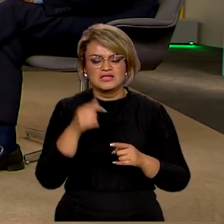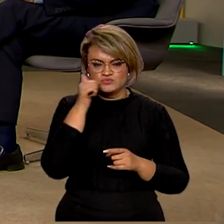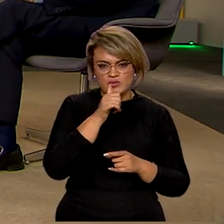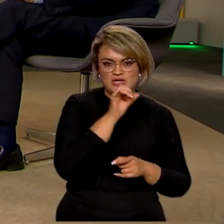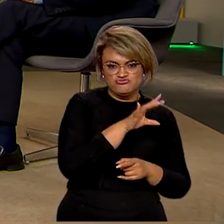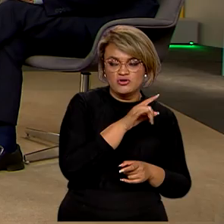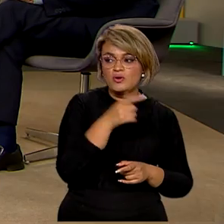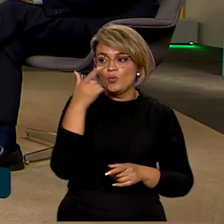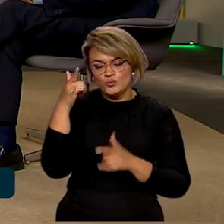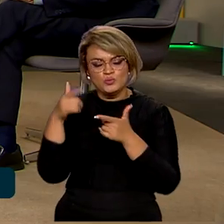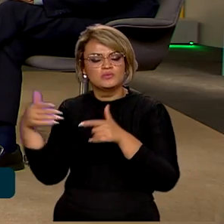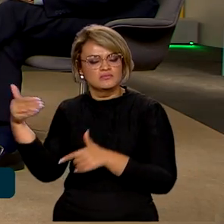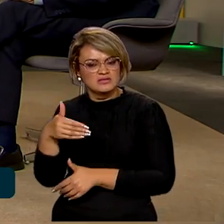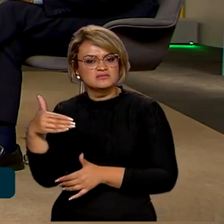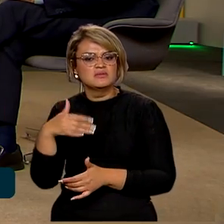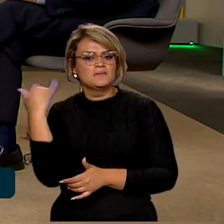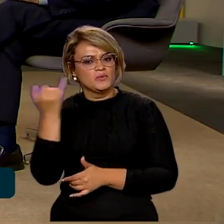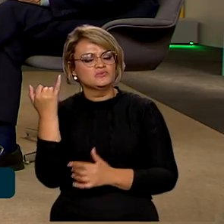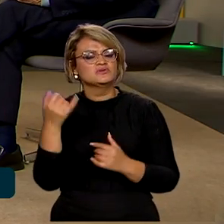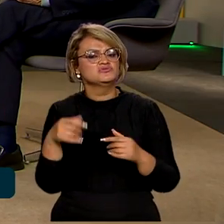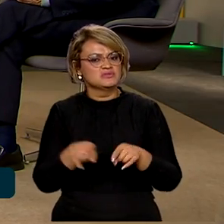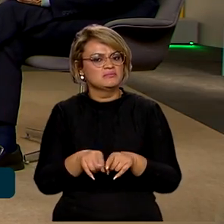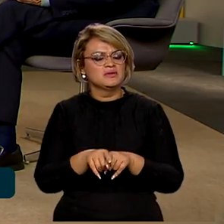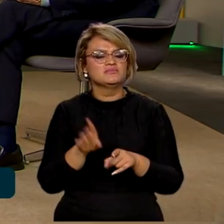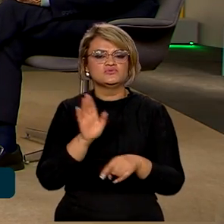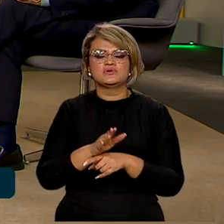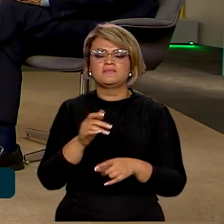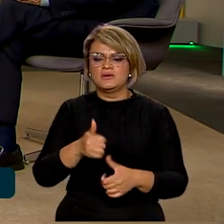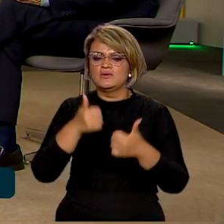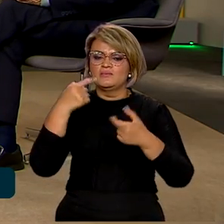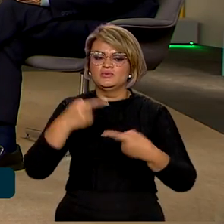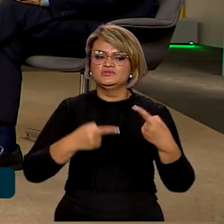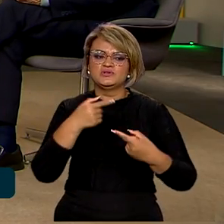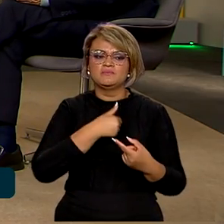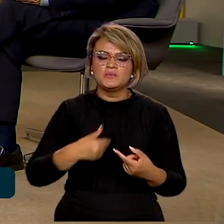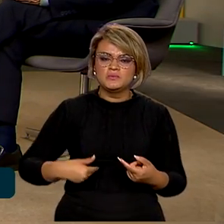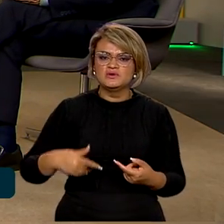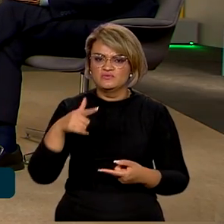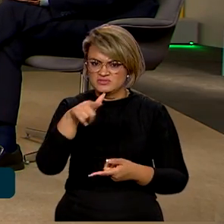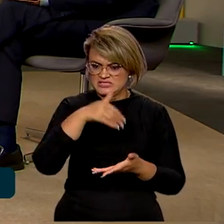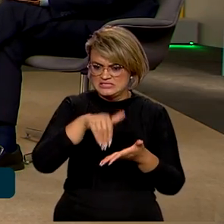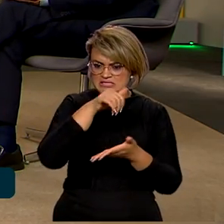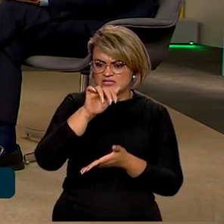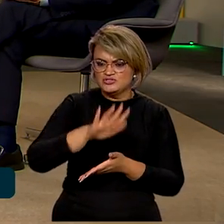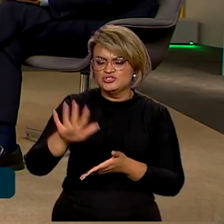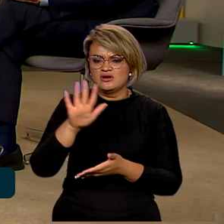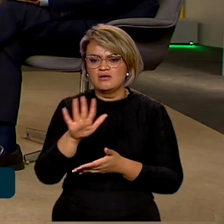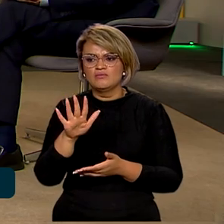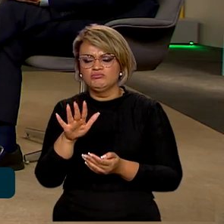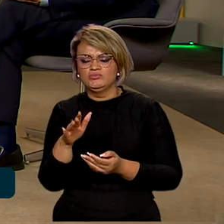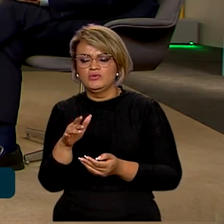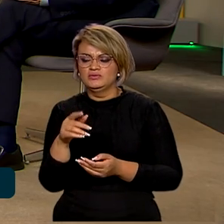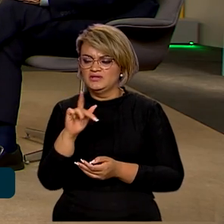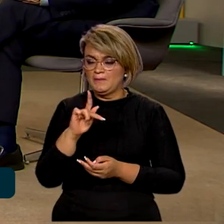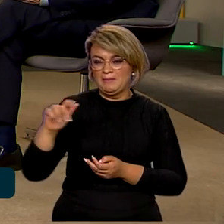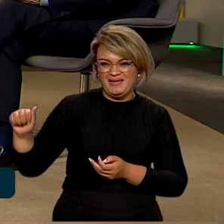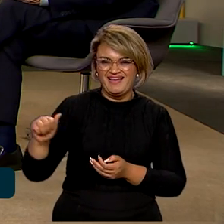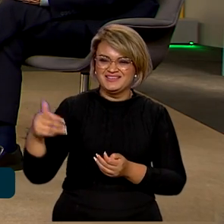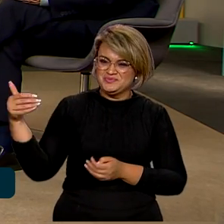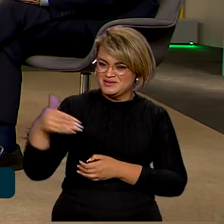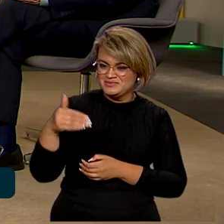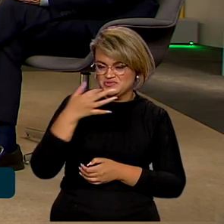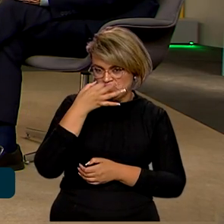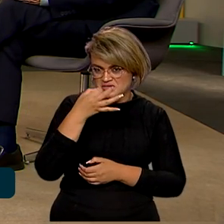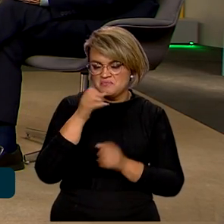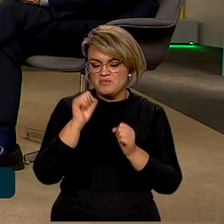de construção, né, de melhorar as políticas públicas? Vocês da Secretaria-Geral estão aí desde o início do ano com o PPA participativo, agora